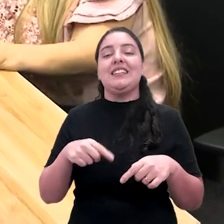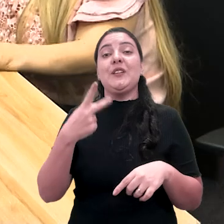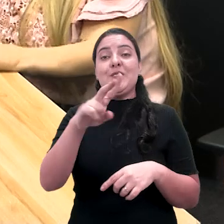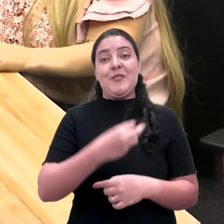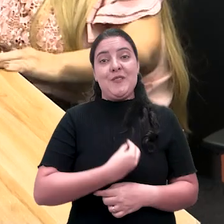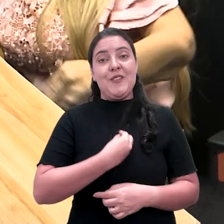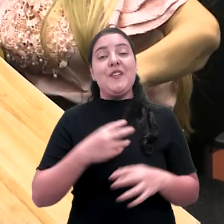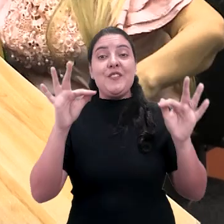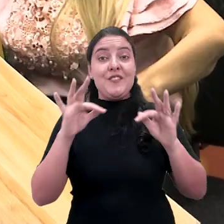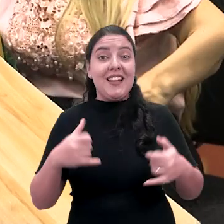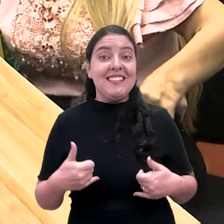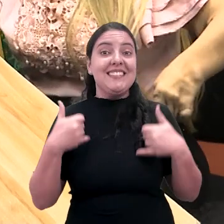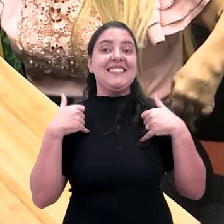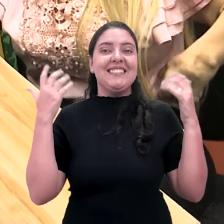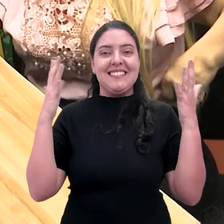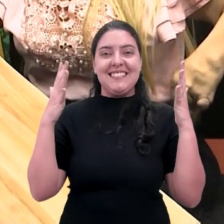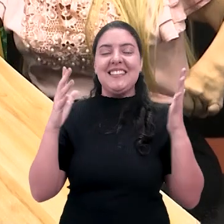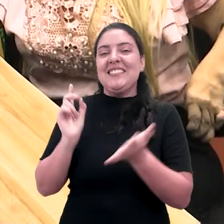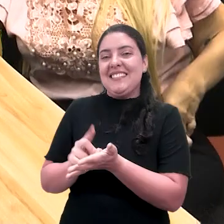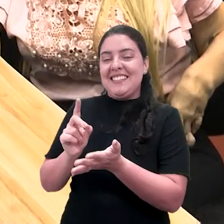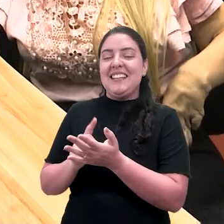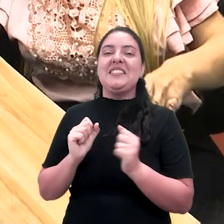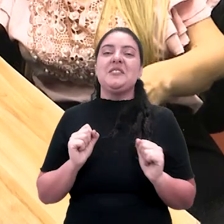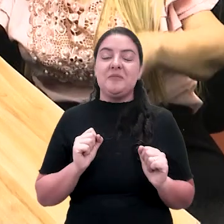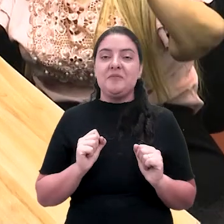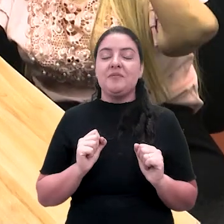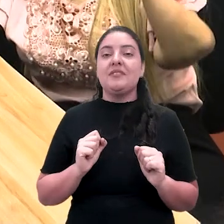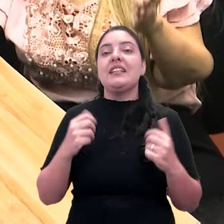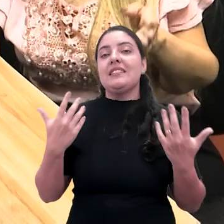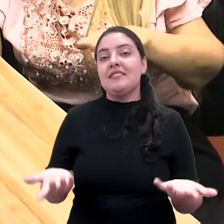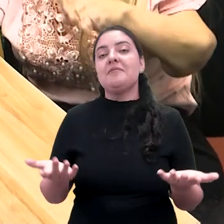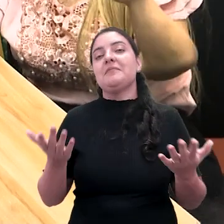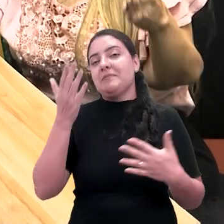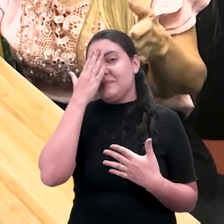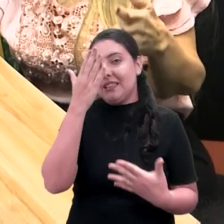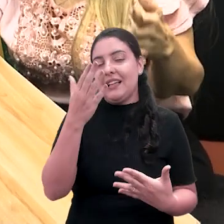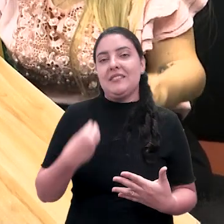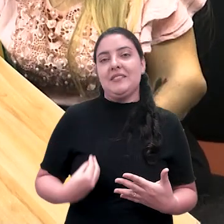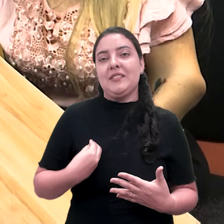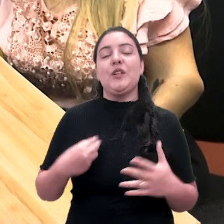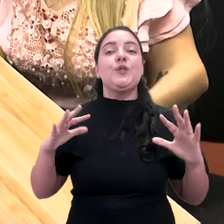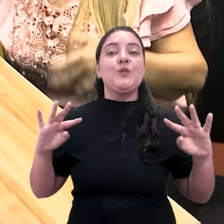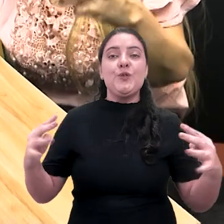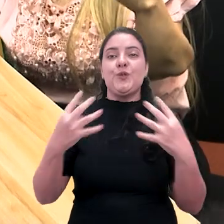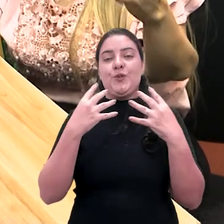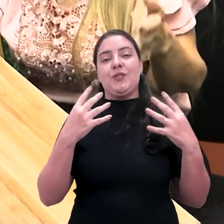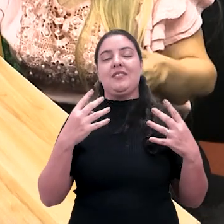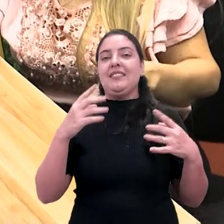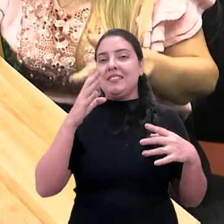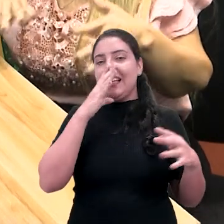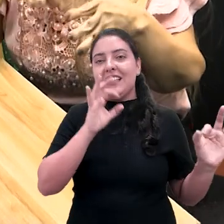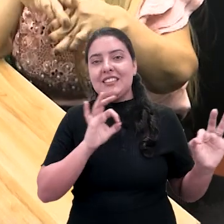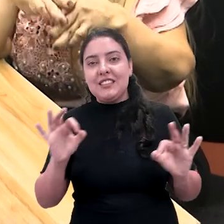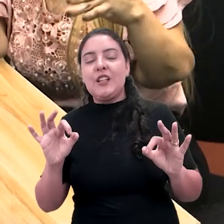feliz aniversário! É verdade. Gente, é isso. Muito obrigado a todo mundo que nos assistiu. Compartilha